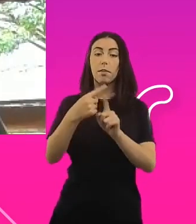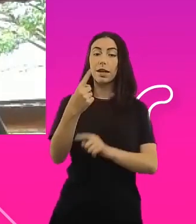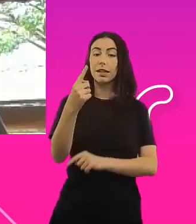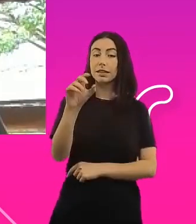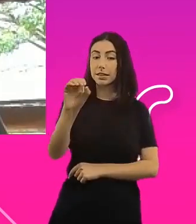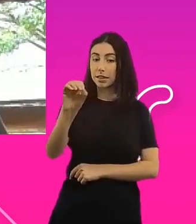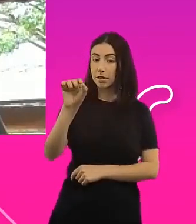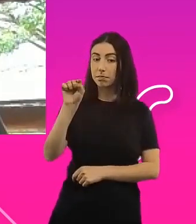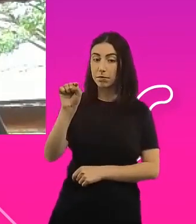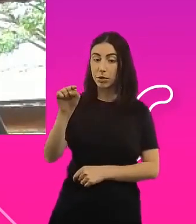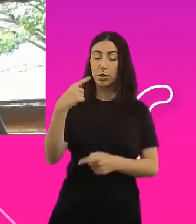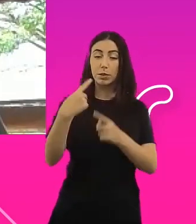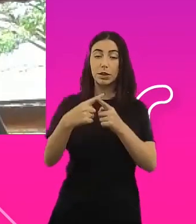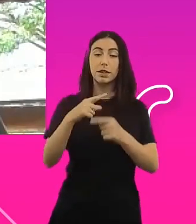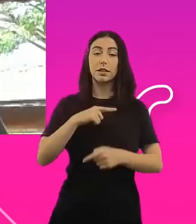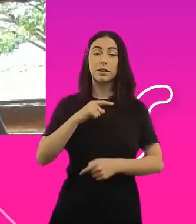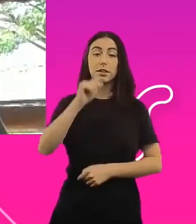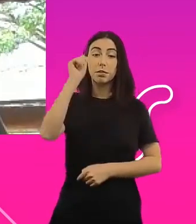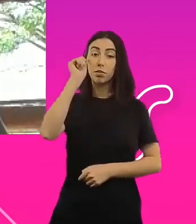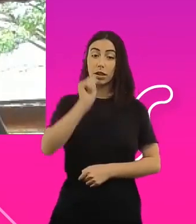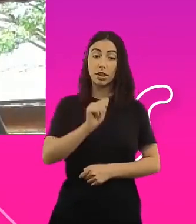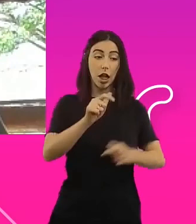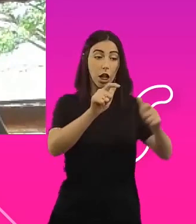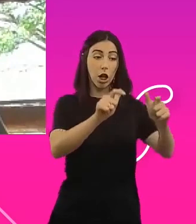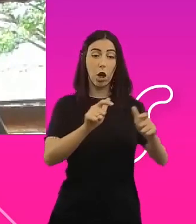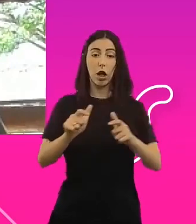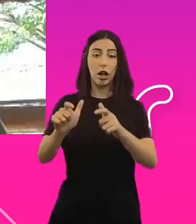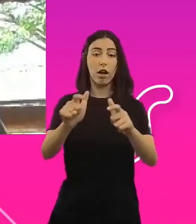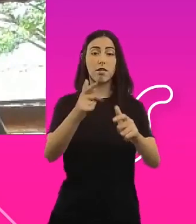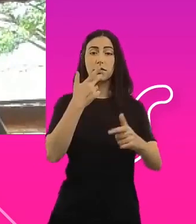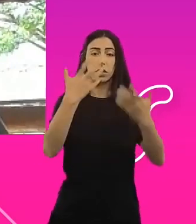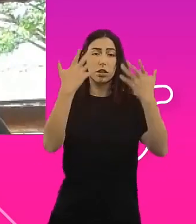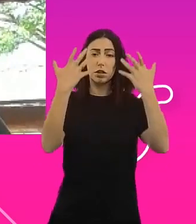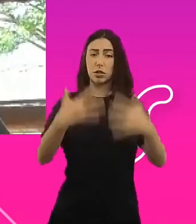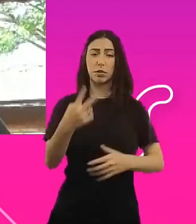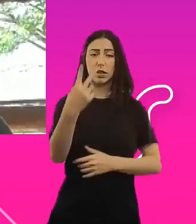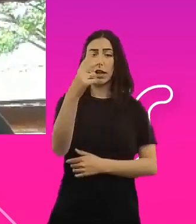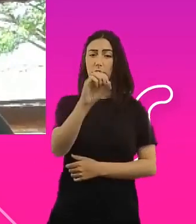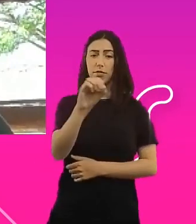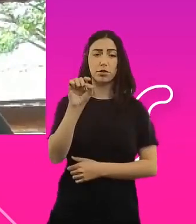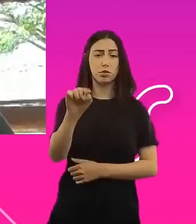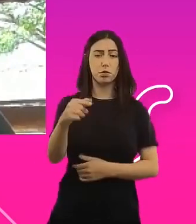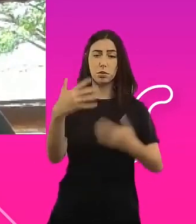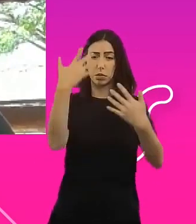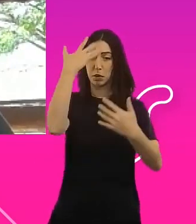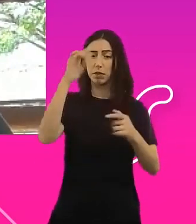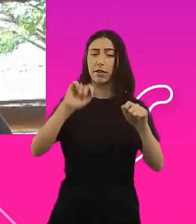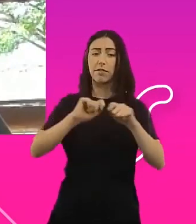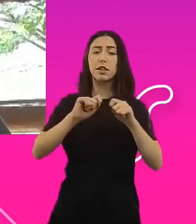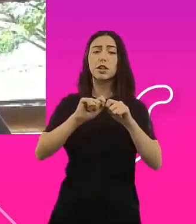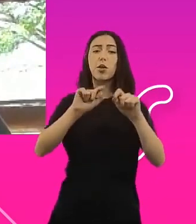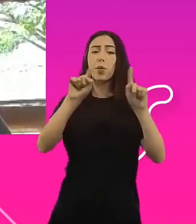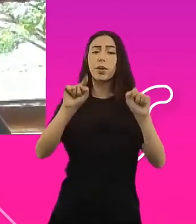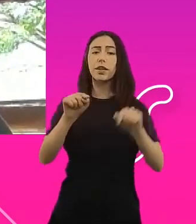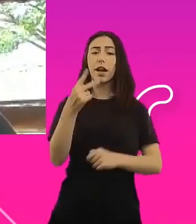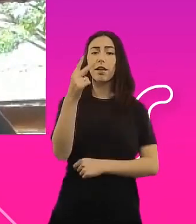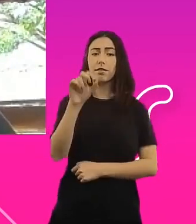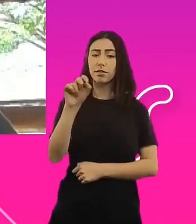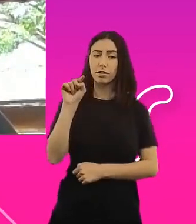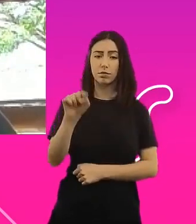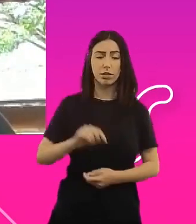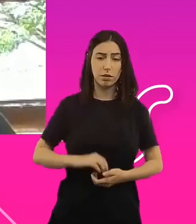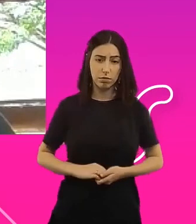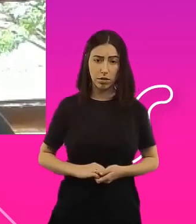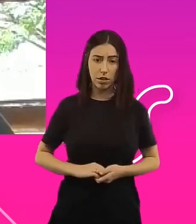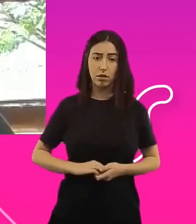de localidades que falaram, não, eu não quero 20 mil, eu não sei nem o que fazer com 20 mil, meu negócio, ele cabe em 5